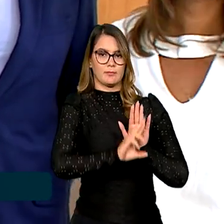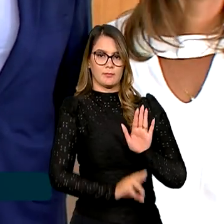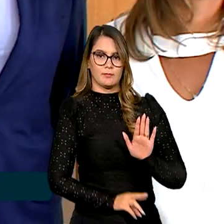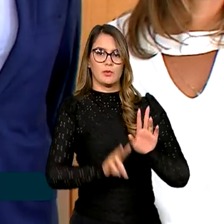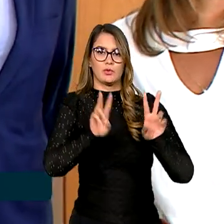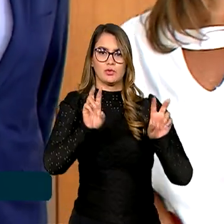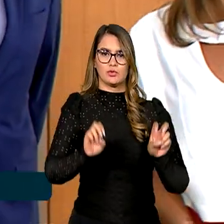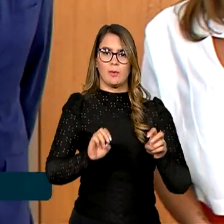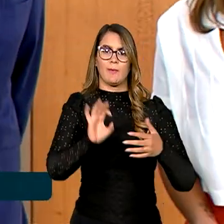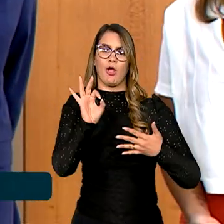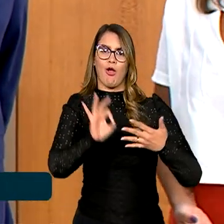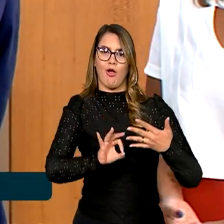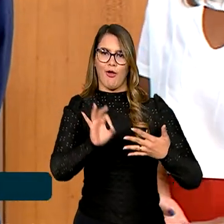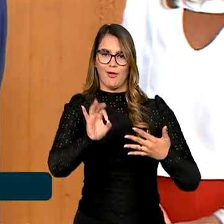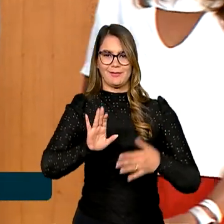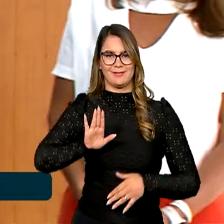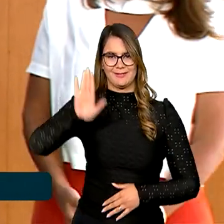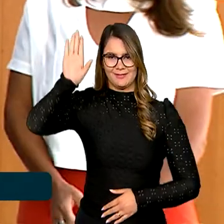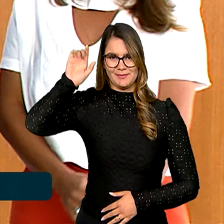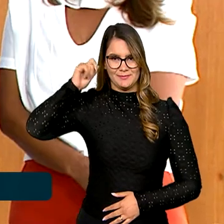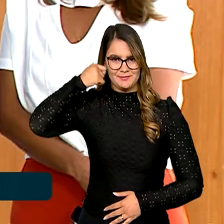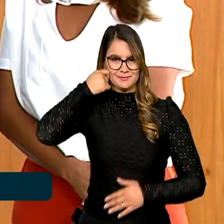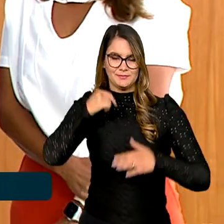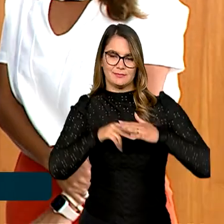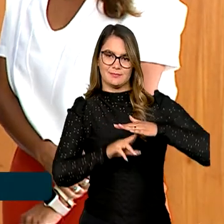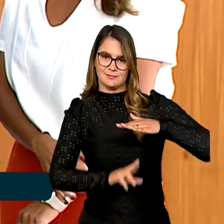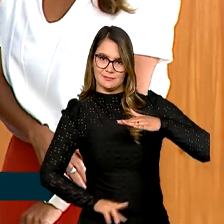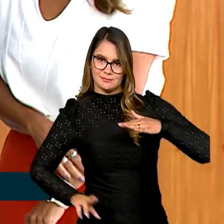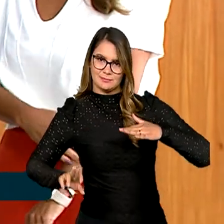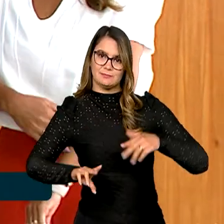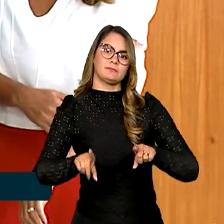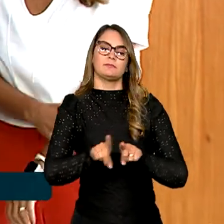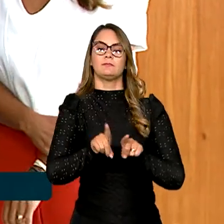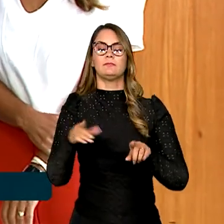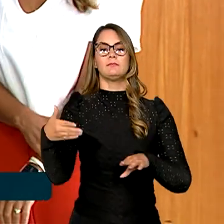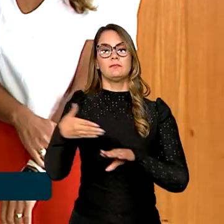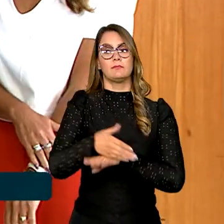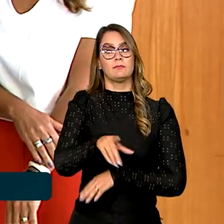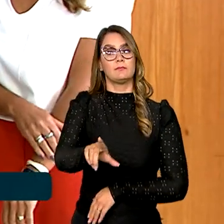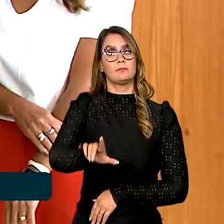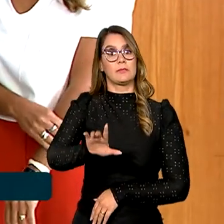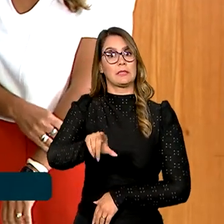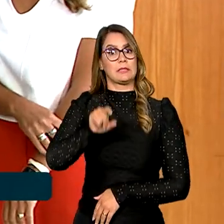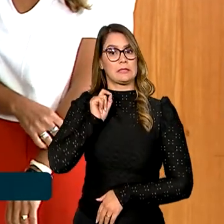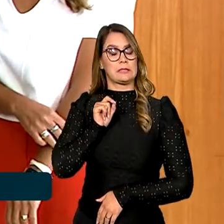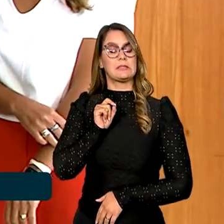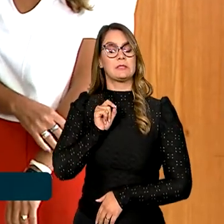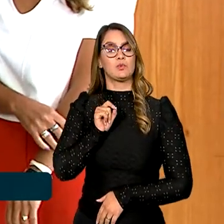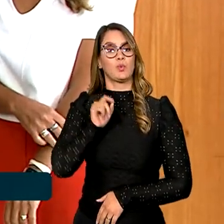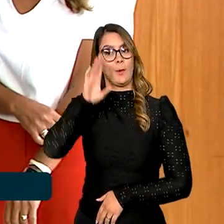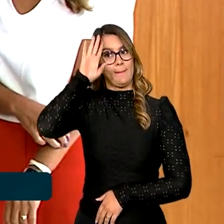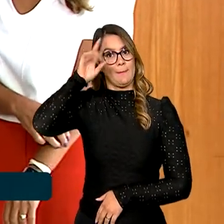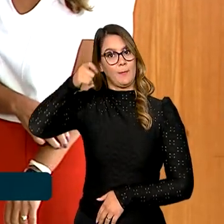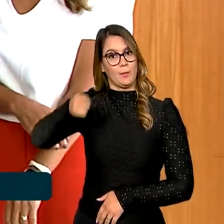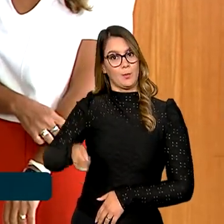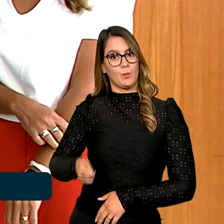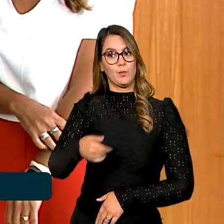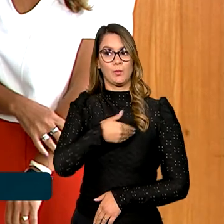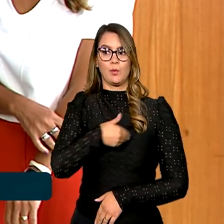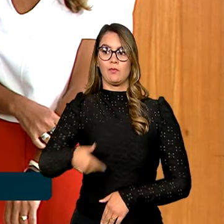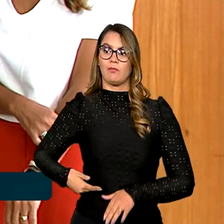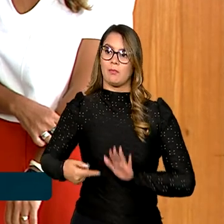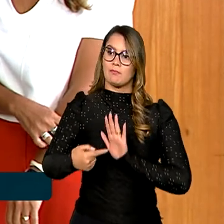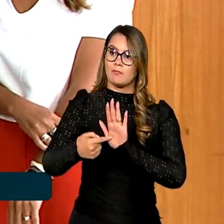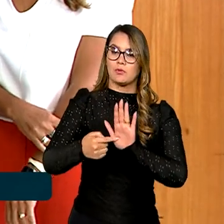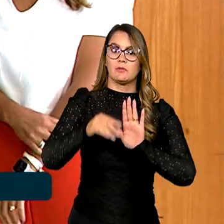a cotas para candidatos negros em universidades públicas e participou da decisão que determinou ao governo que apresentasse um plano